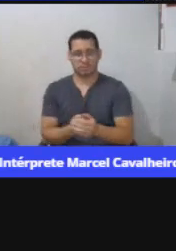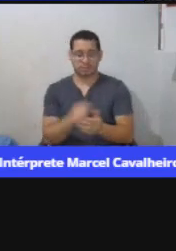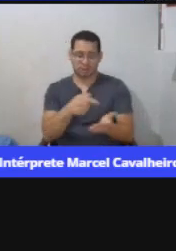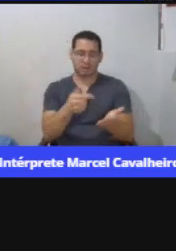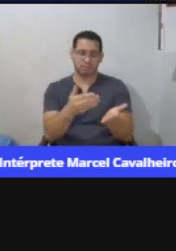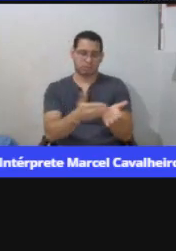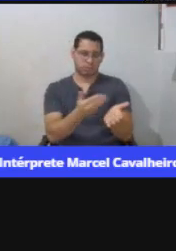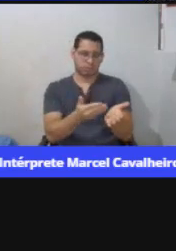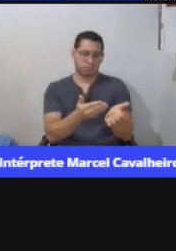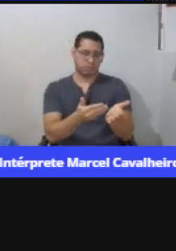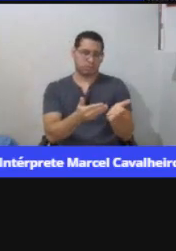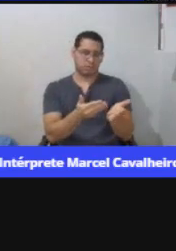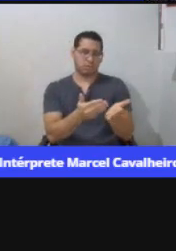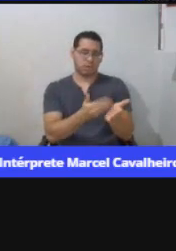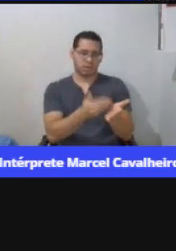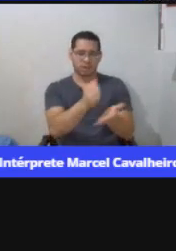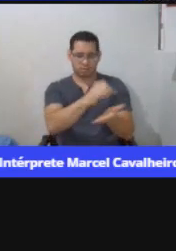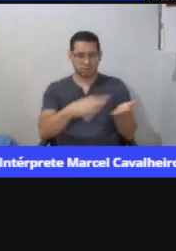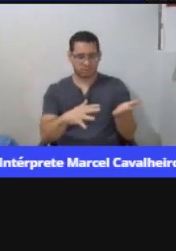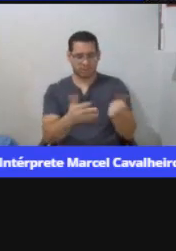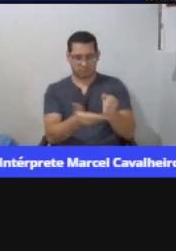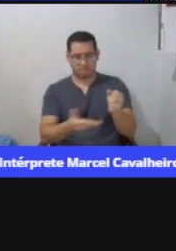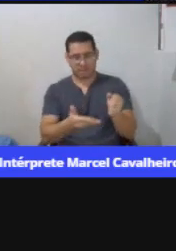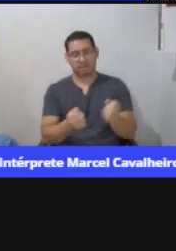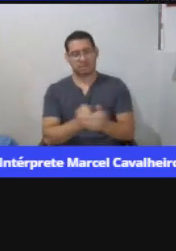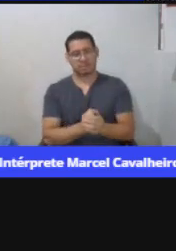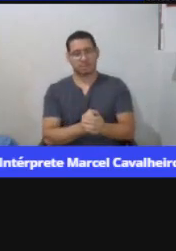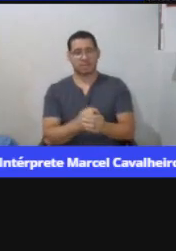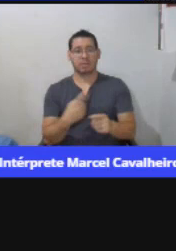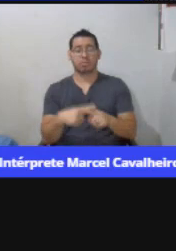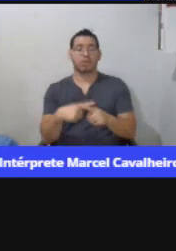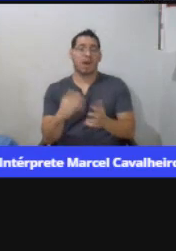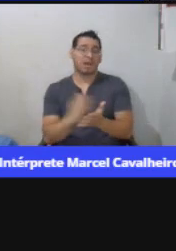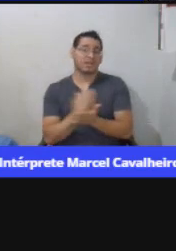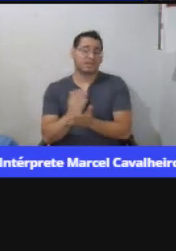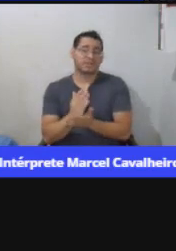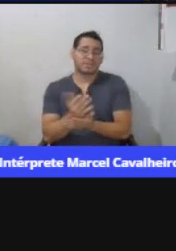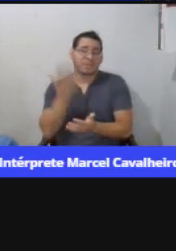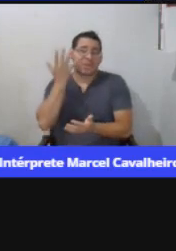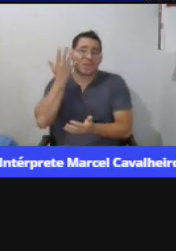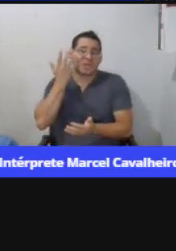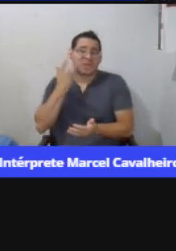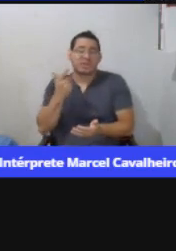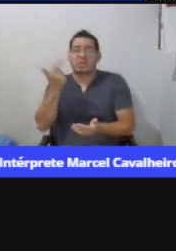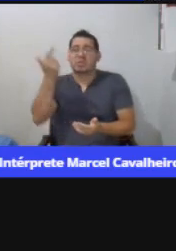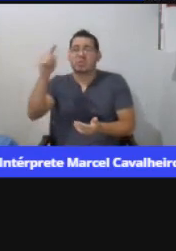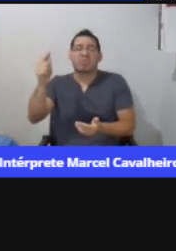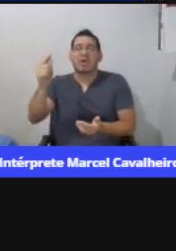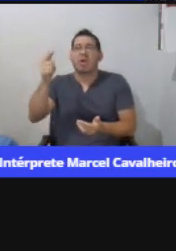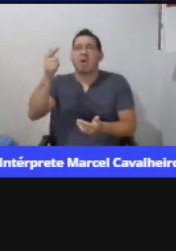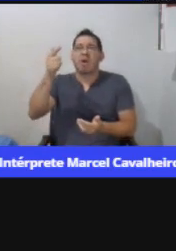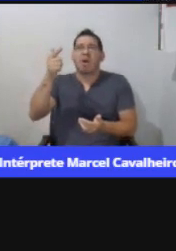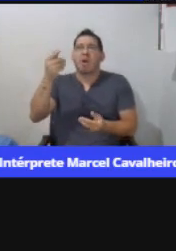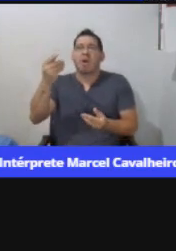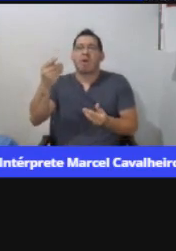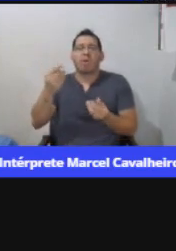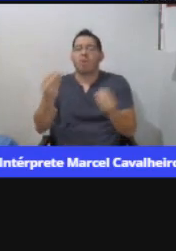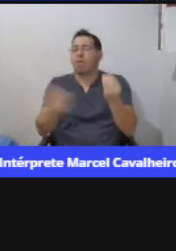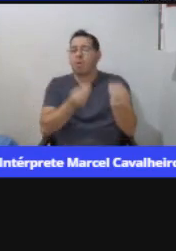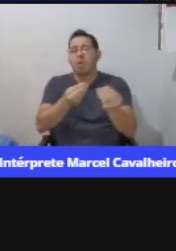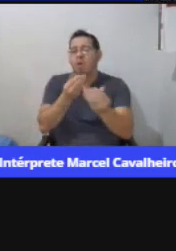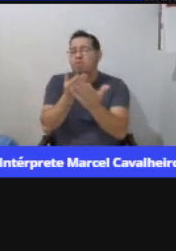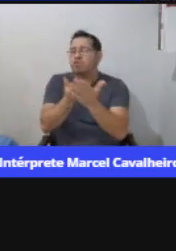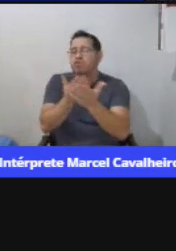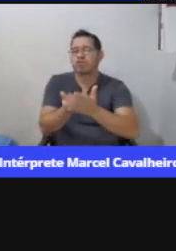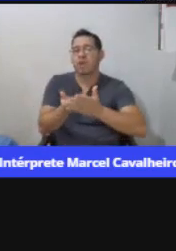quê? Porque é um dos recursos. Muitas vezes as crianças não têm outro recurso que não seja o livro didático. Então, ele precisa estar,